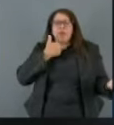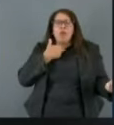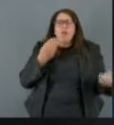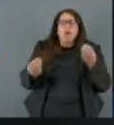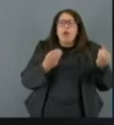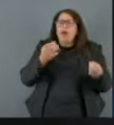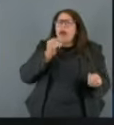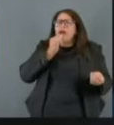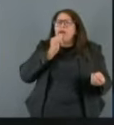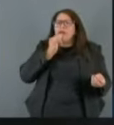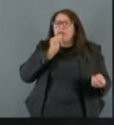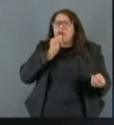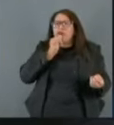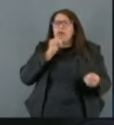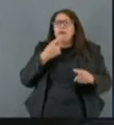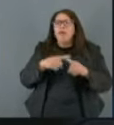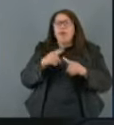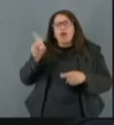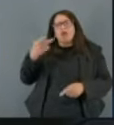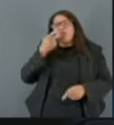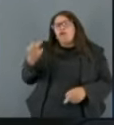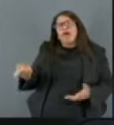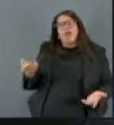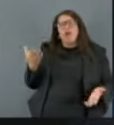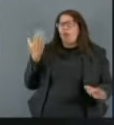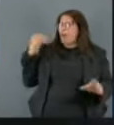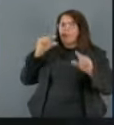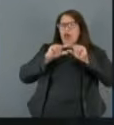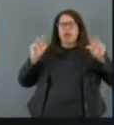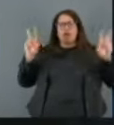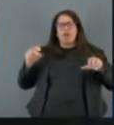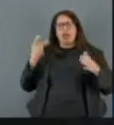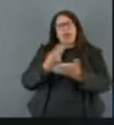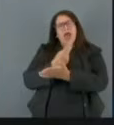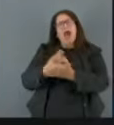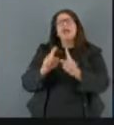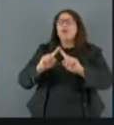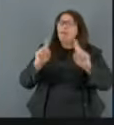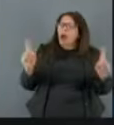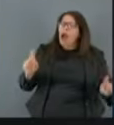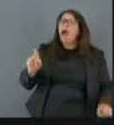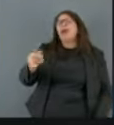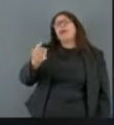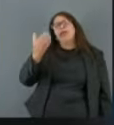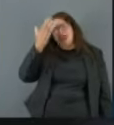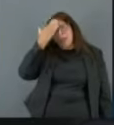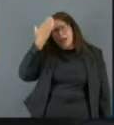gerado pela afirmação que Vossa Excelência fez. Mas eu entendo, são esses contextos que